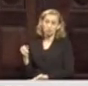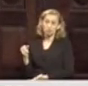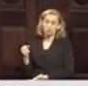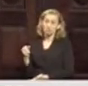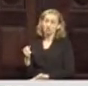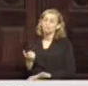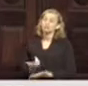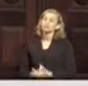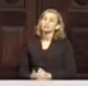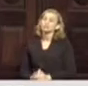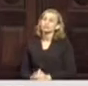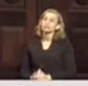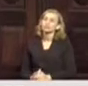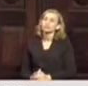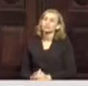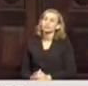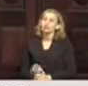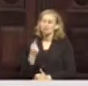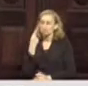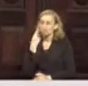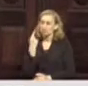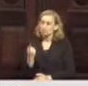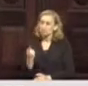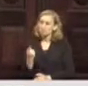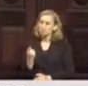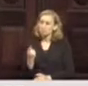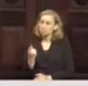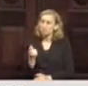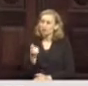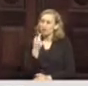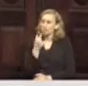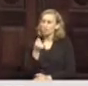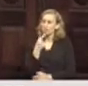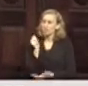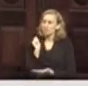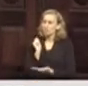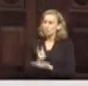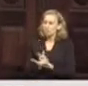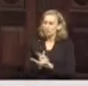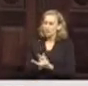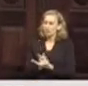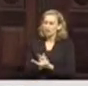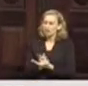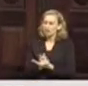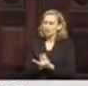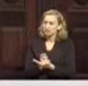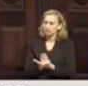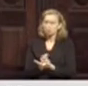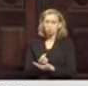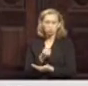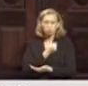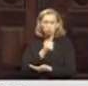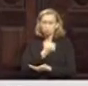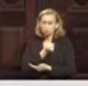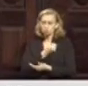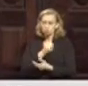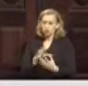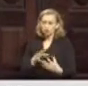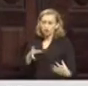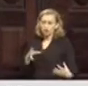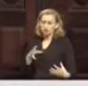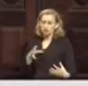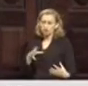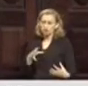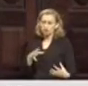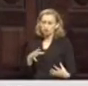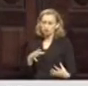autoria, que medicamento tinha que ser comprado em escala, isto é, em grande quantidade, sob